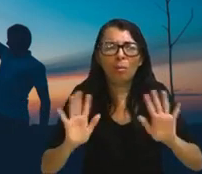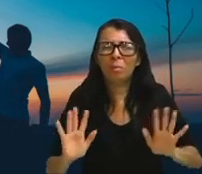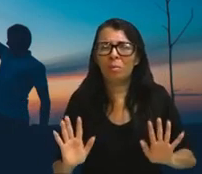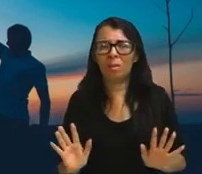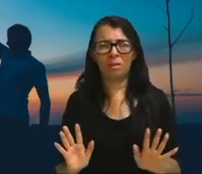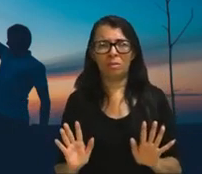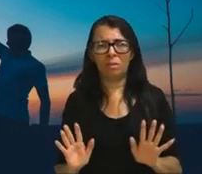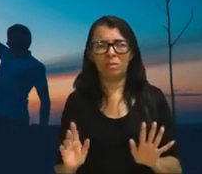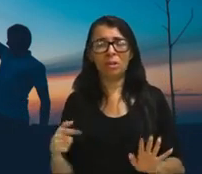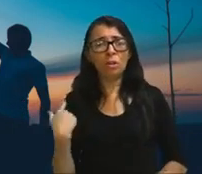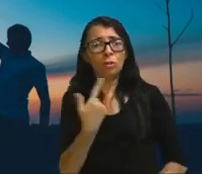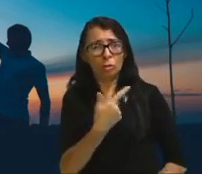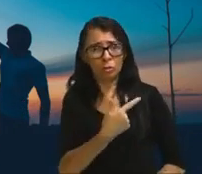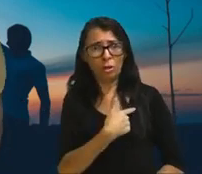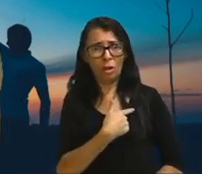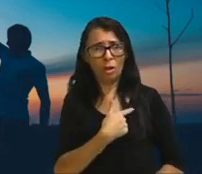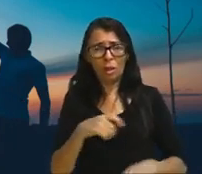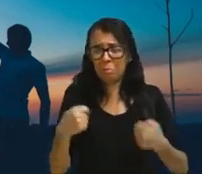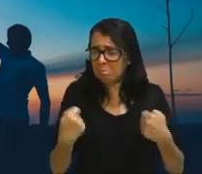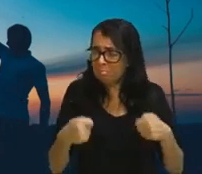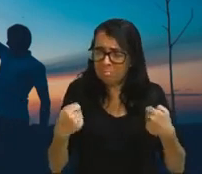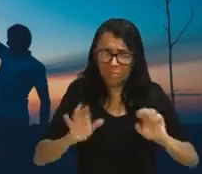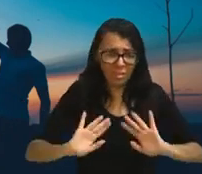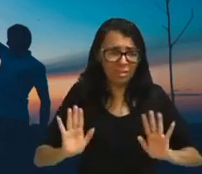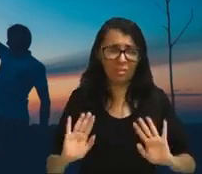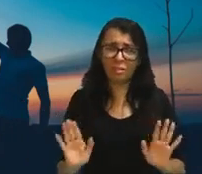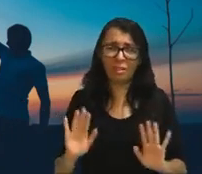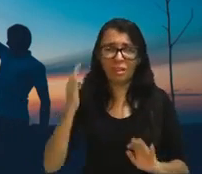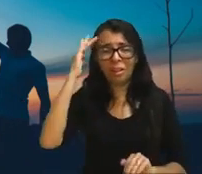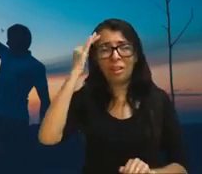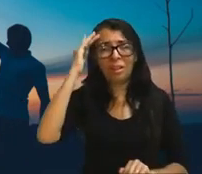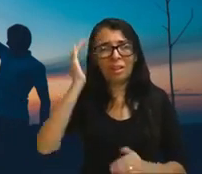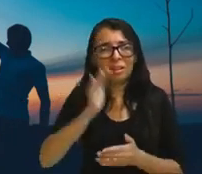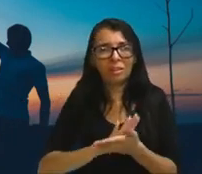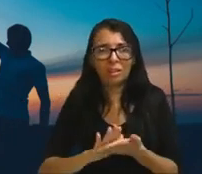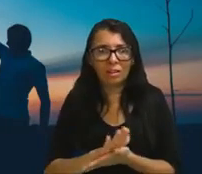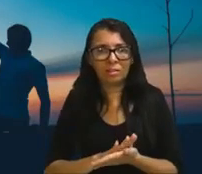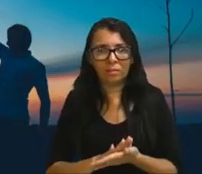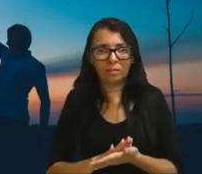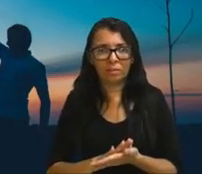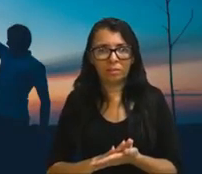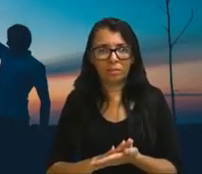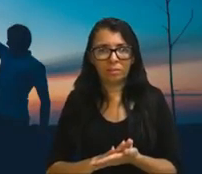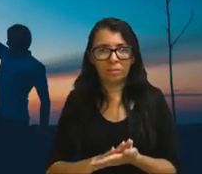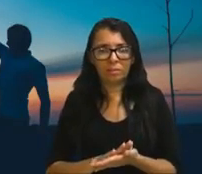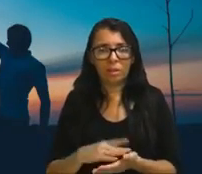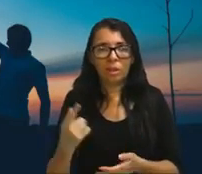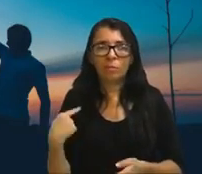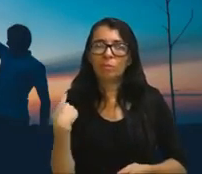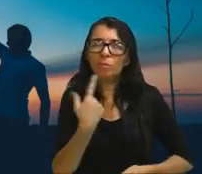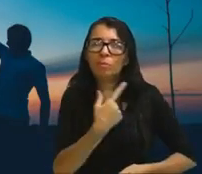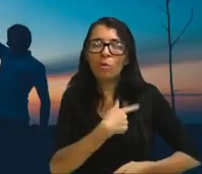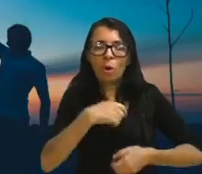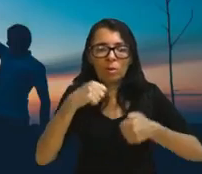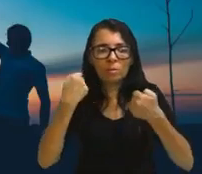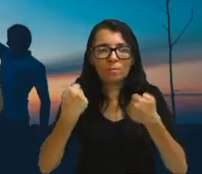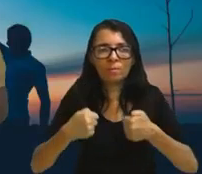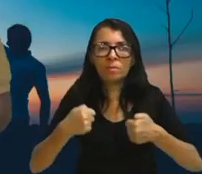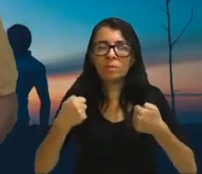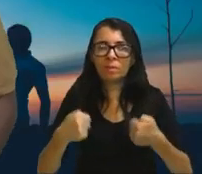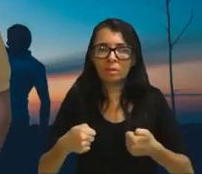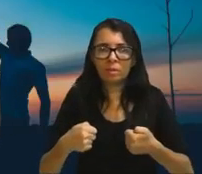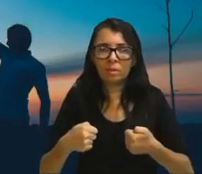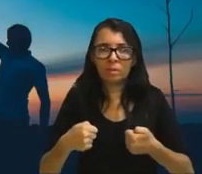segurança, é Ele que nos consegue, é Ele que nos mostra uma nova fé, uma